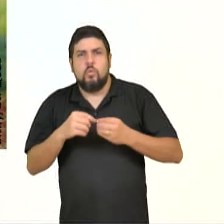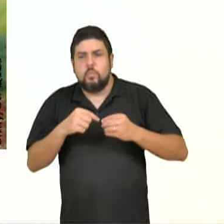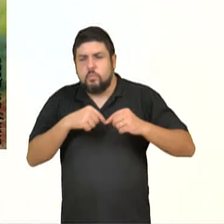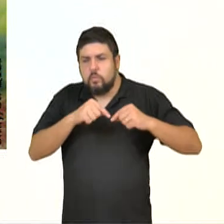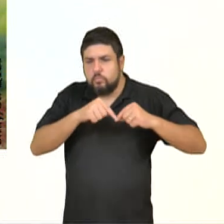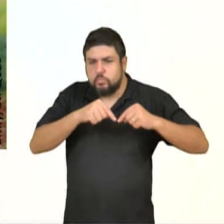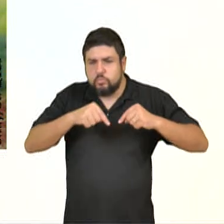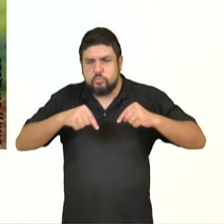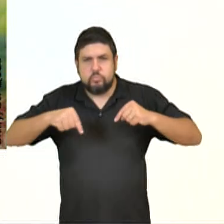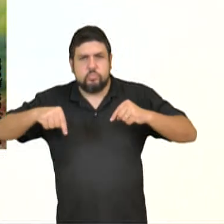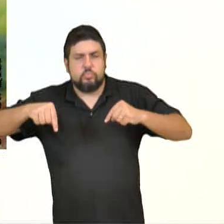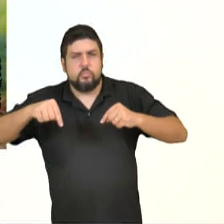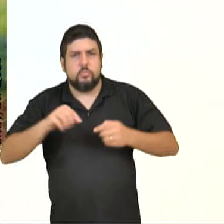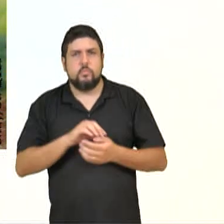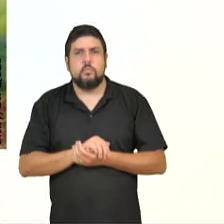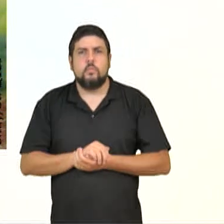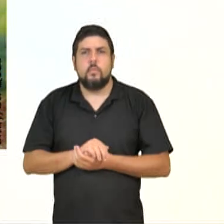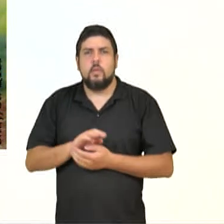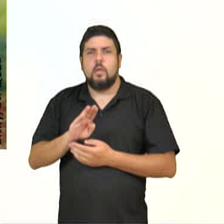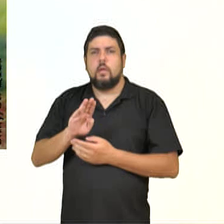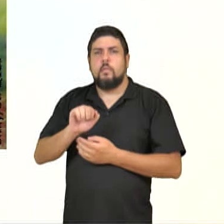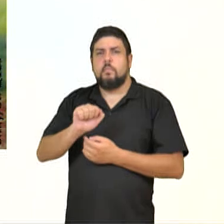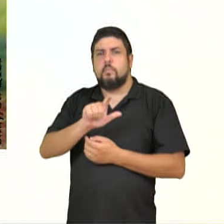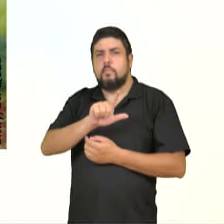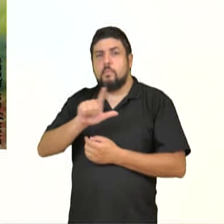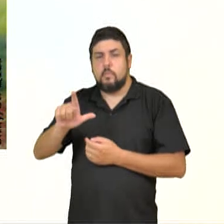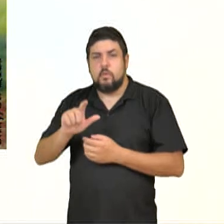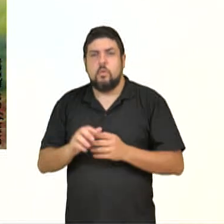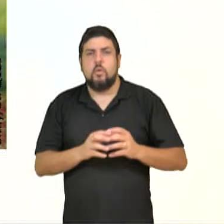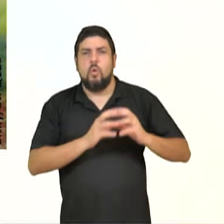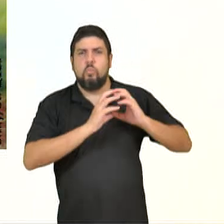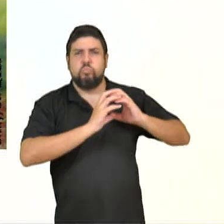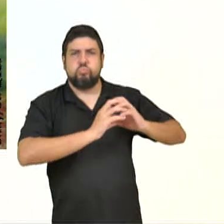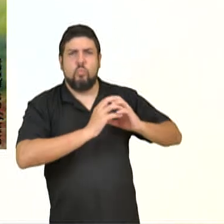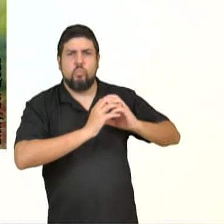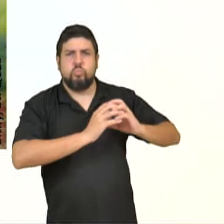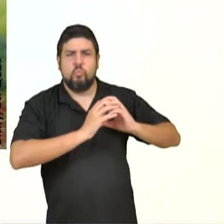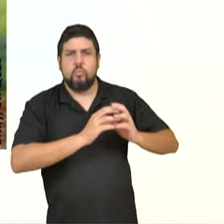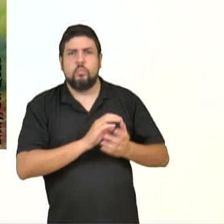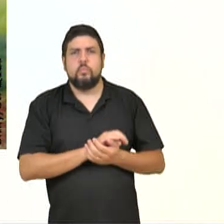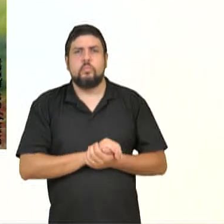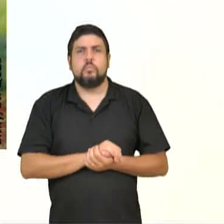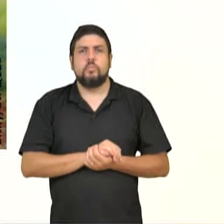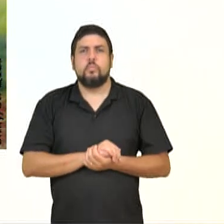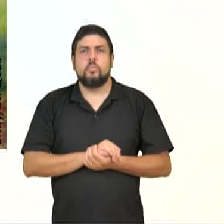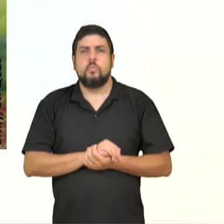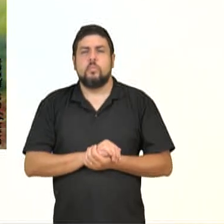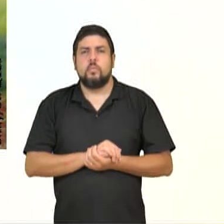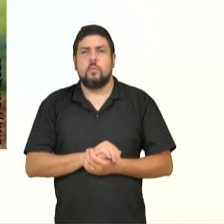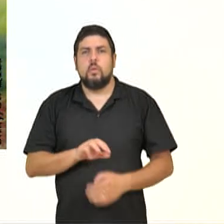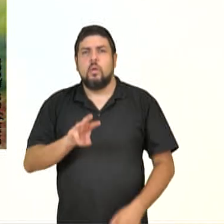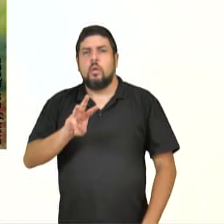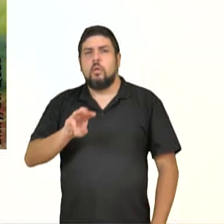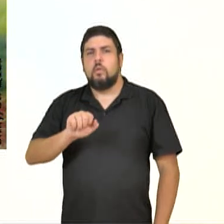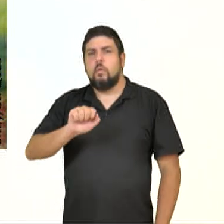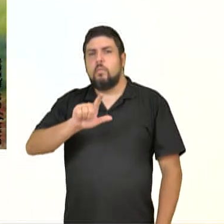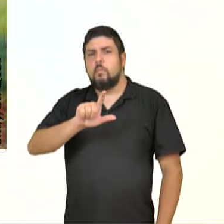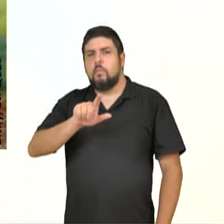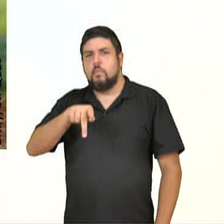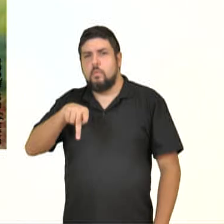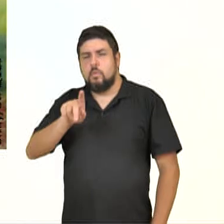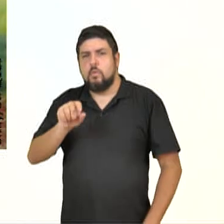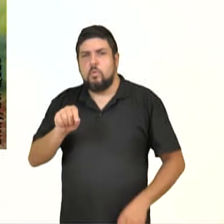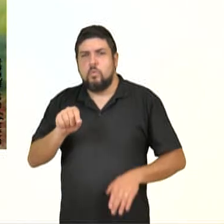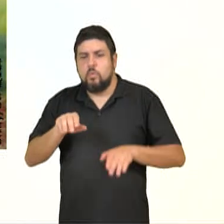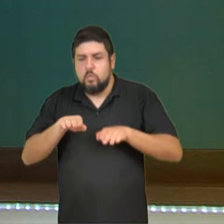isso. Ball, que é a bola que passa por fora da zona de strike. O walk, que é a base cedida pelo